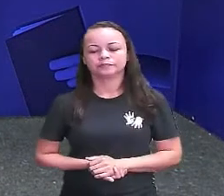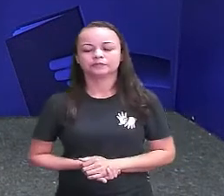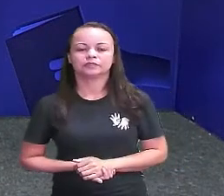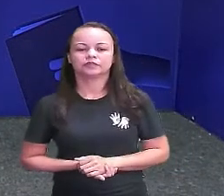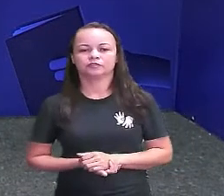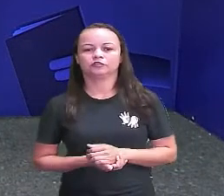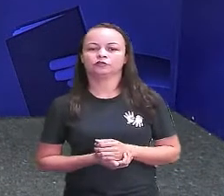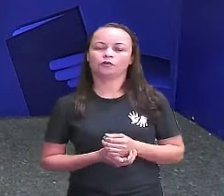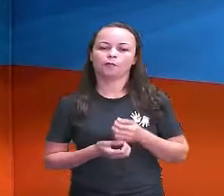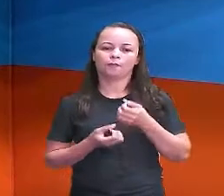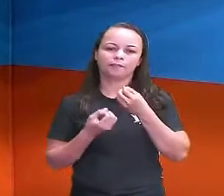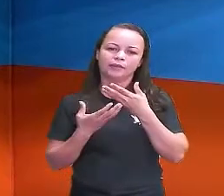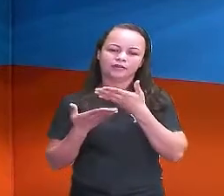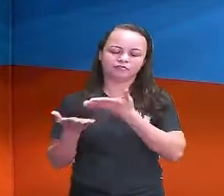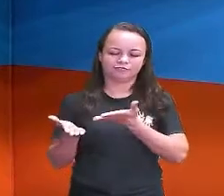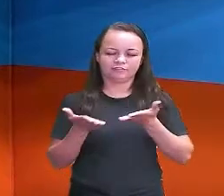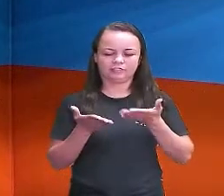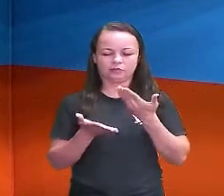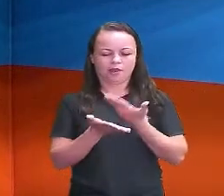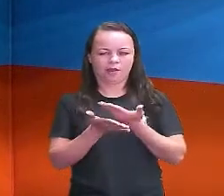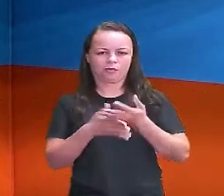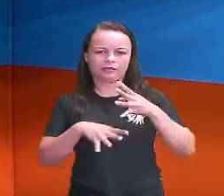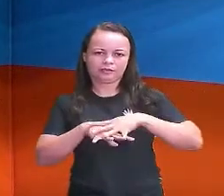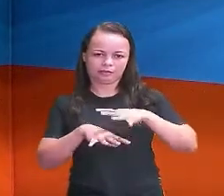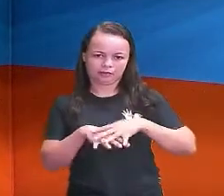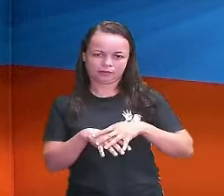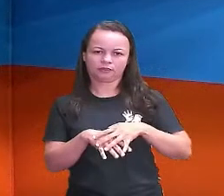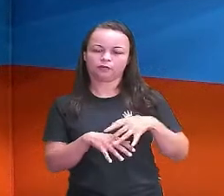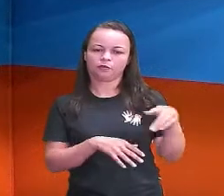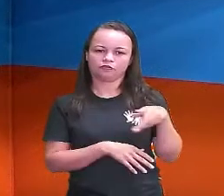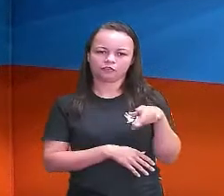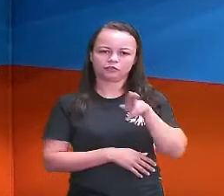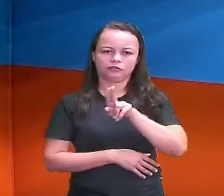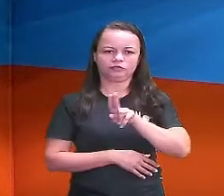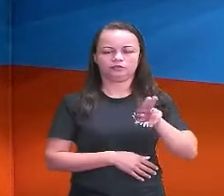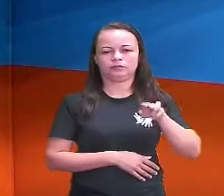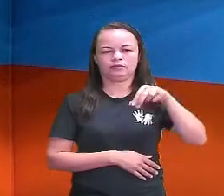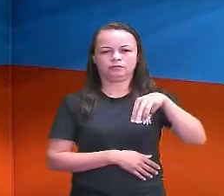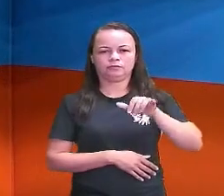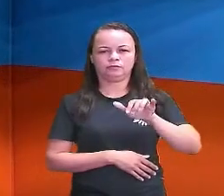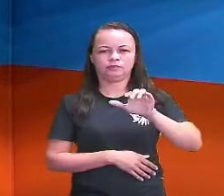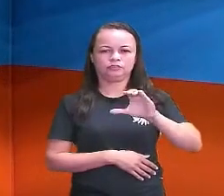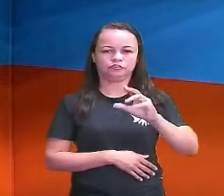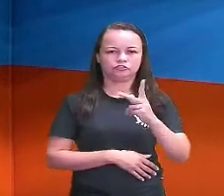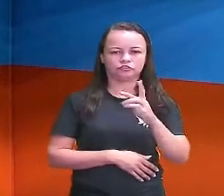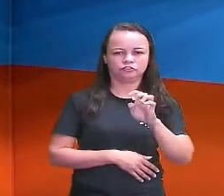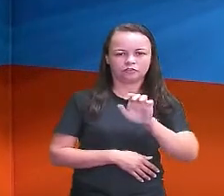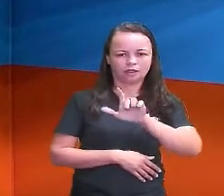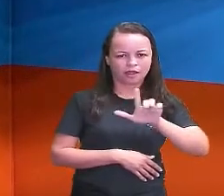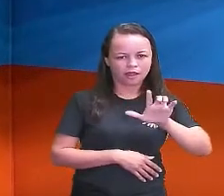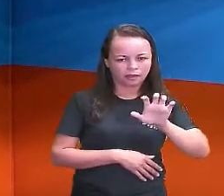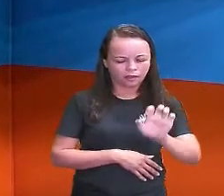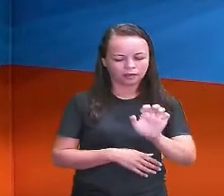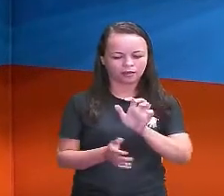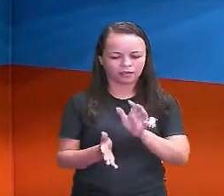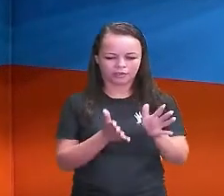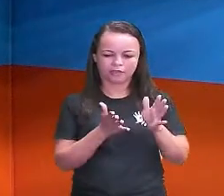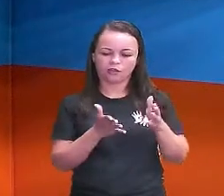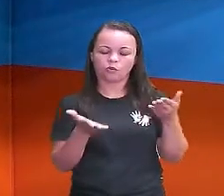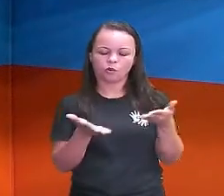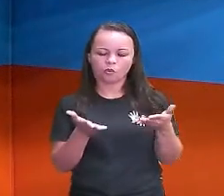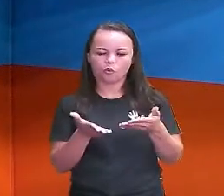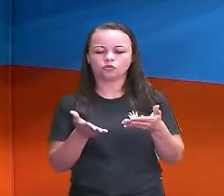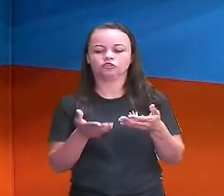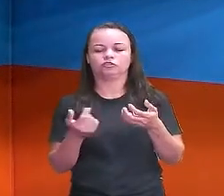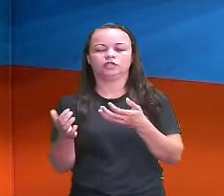à nossa aula de matemática de hoje. Eu me chamo Michele e a nossa unidade temática trabalhada hoje será geometria. O